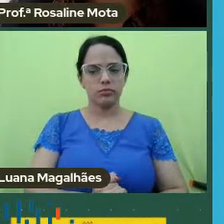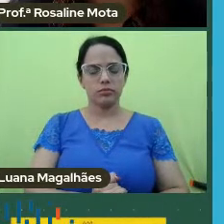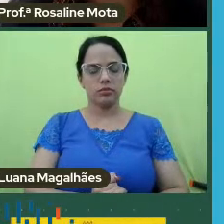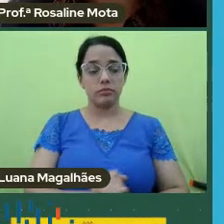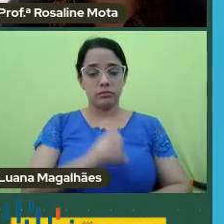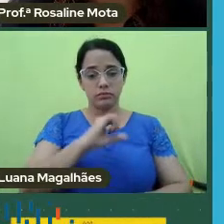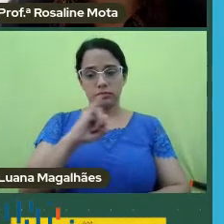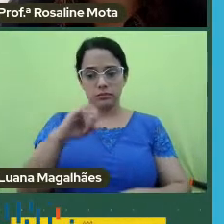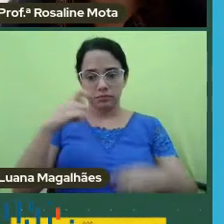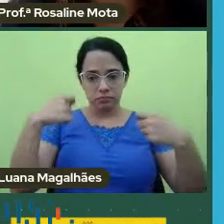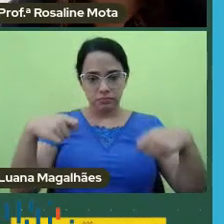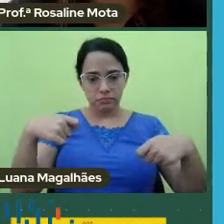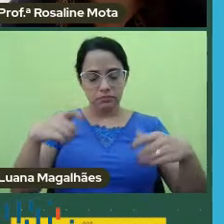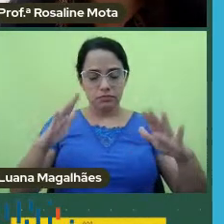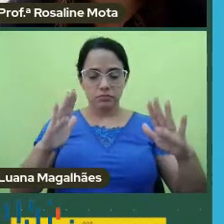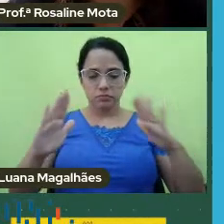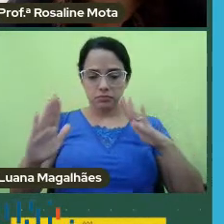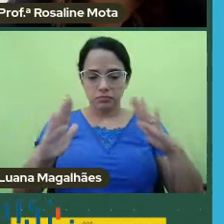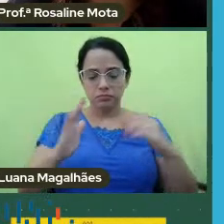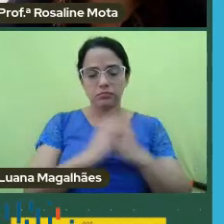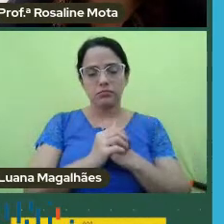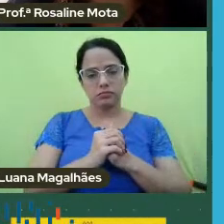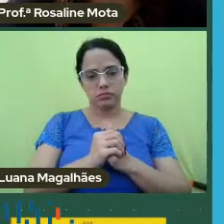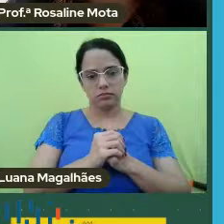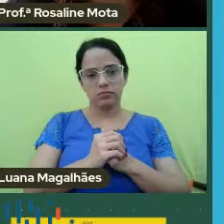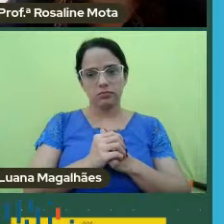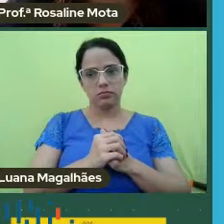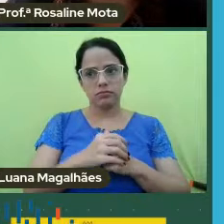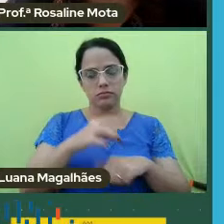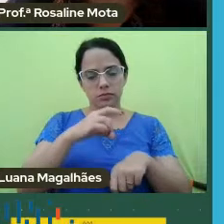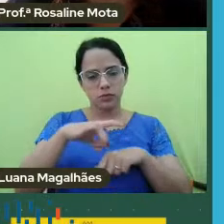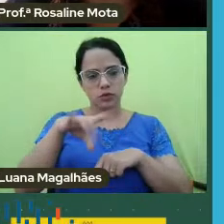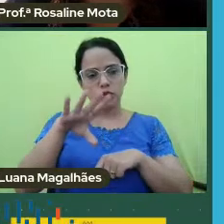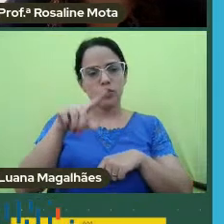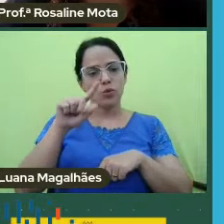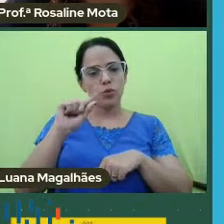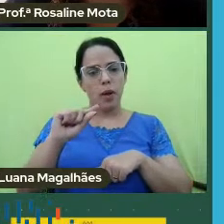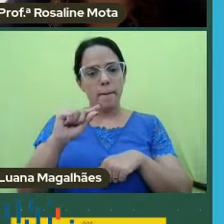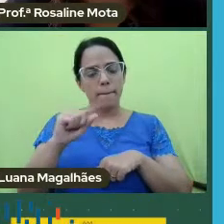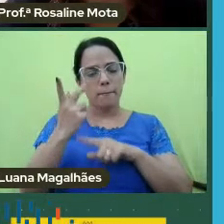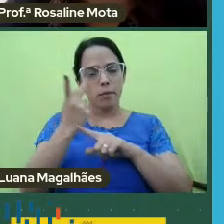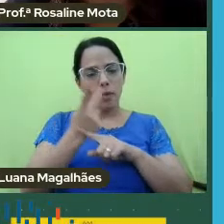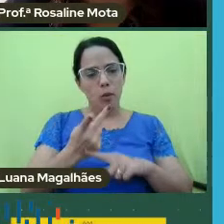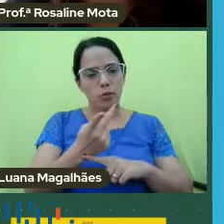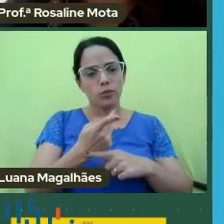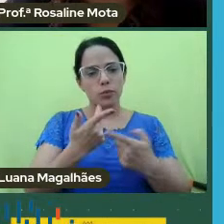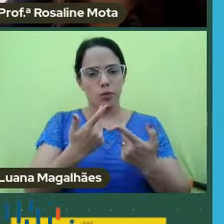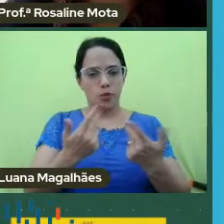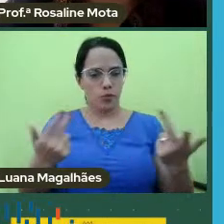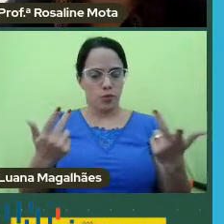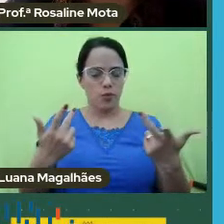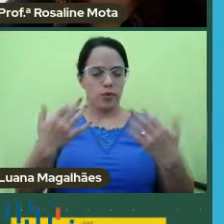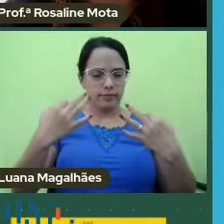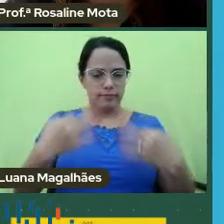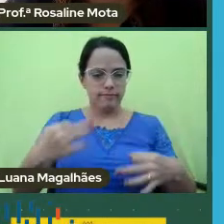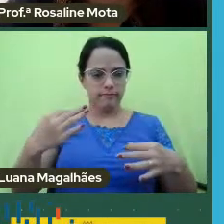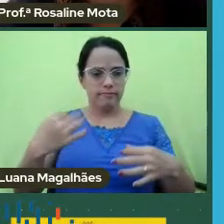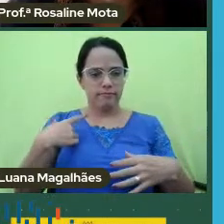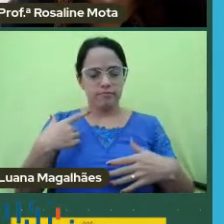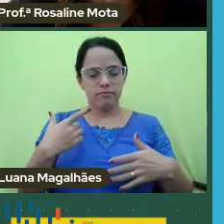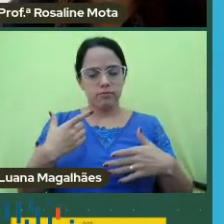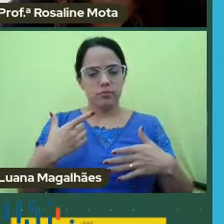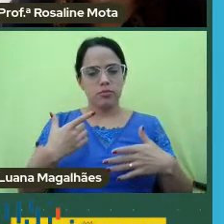for em período de eliminação, é também uma dica, busquem alternativas ecologicamente corretas para eliminação